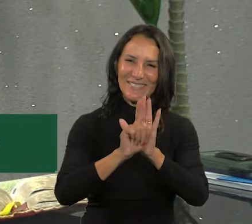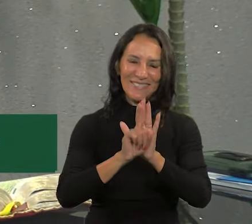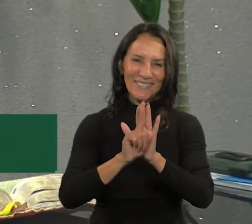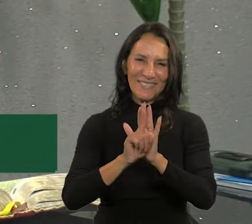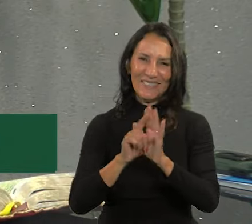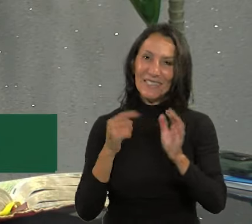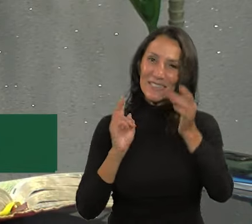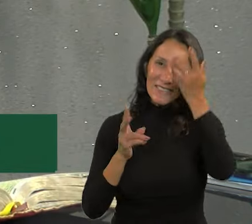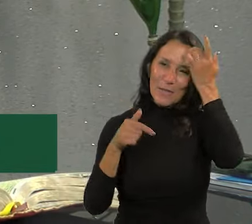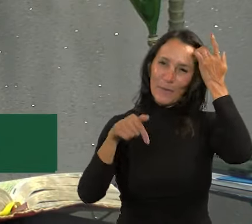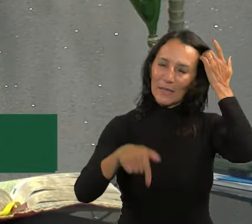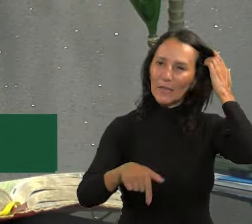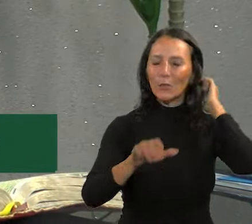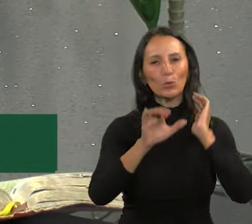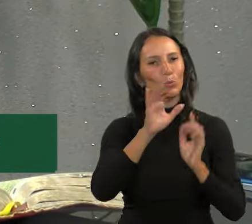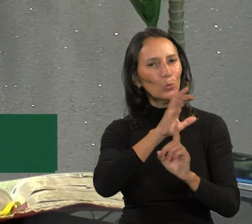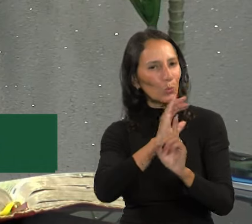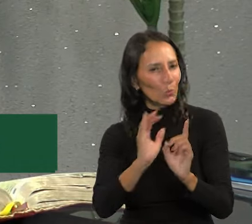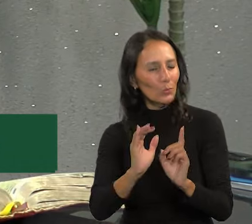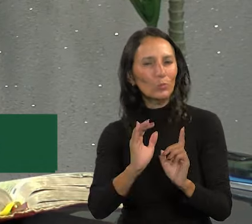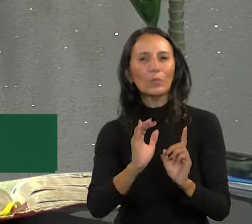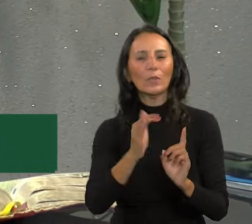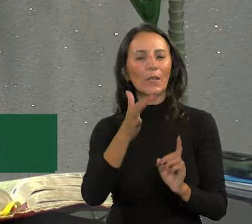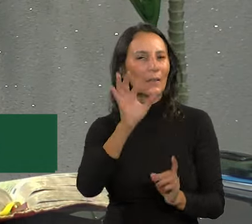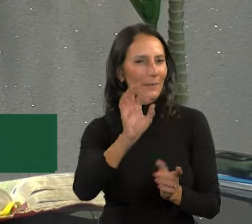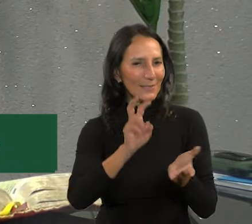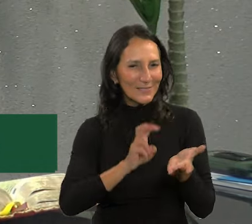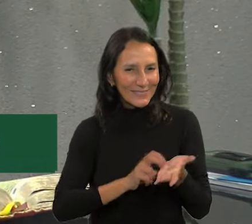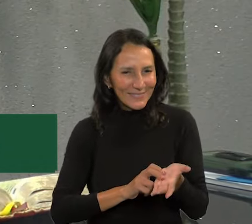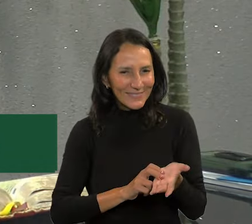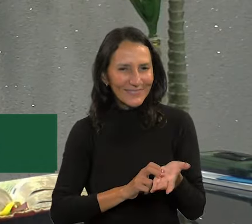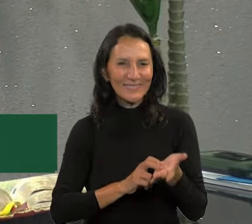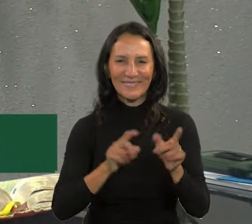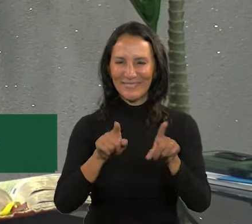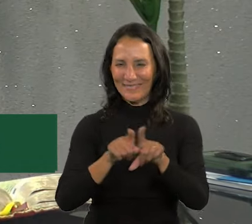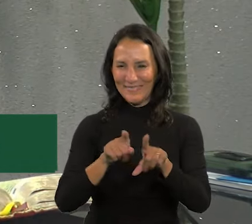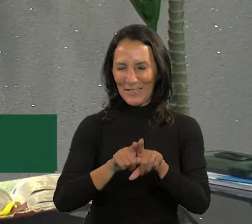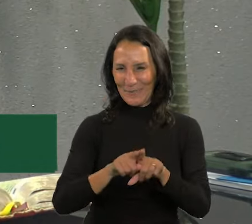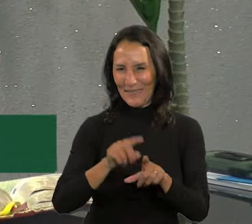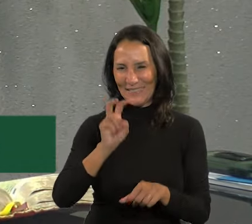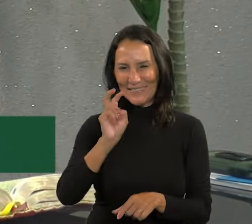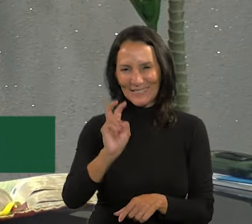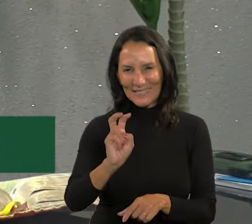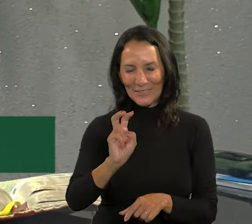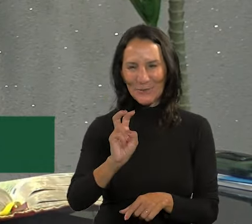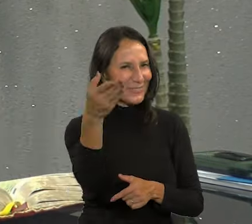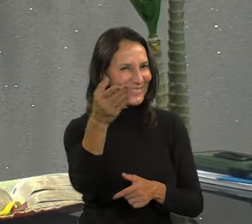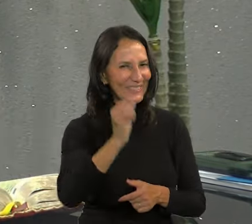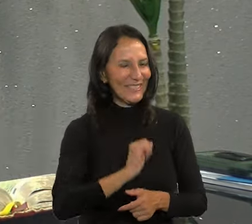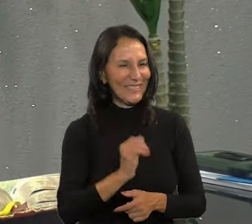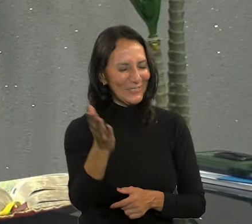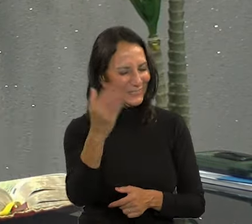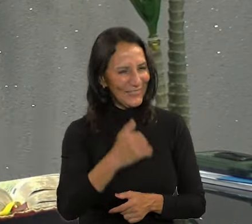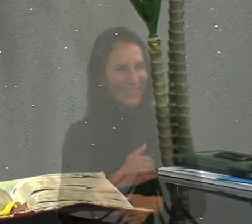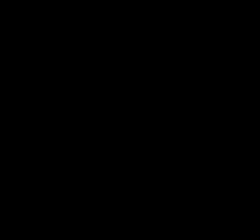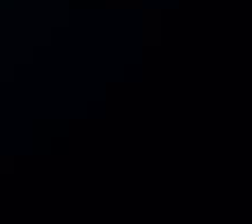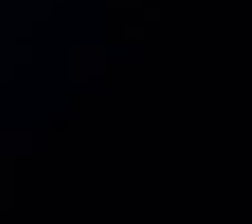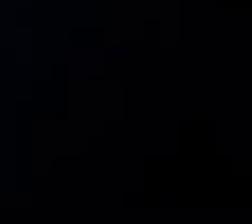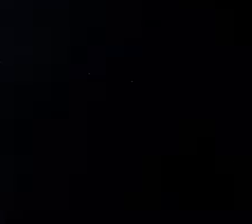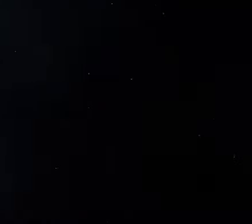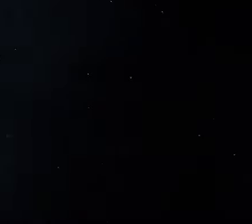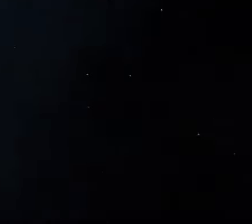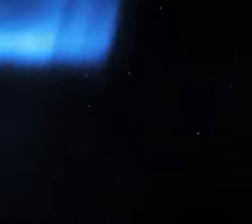estou sempre no culto das 10 da manhã e também das 17h30. Deus te abençoe.